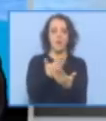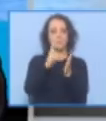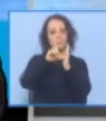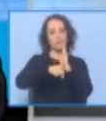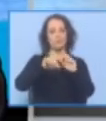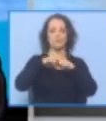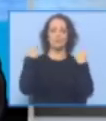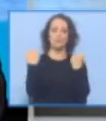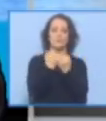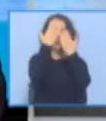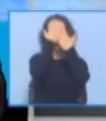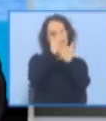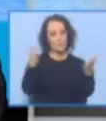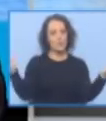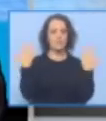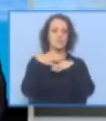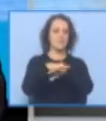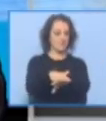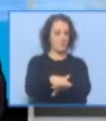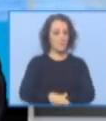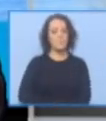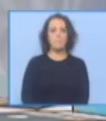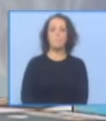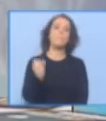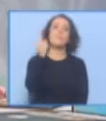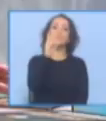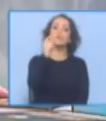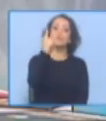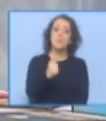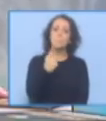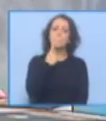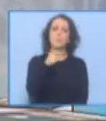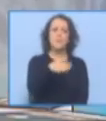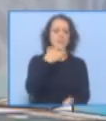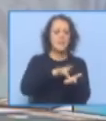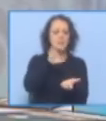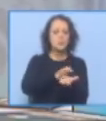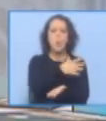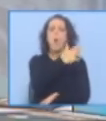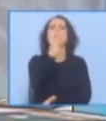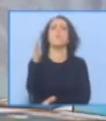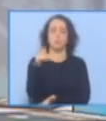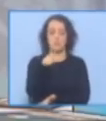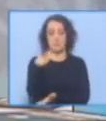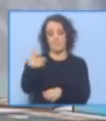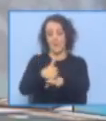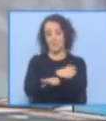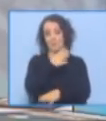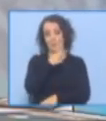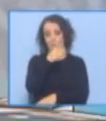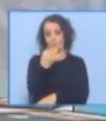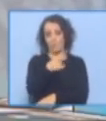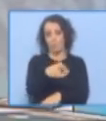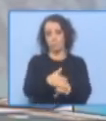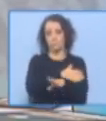de sociedades democratas e integradoras. Professor José Eduardo Franco, onde é que é possível encontrar este dicionário? E acredito que ele foi fruto, como há pouco já dizia, de um